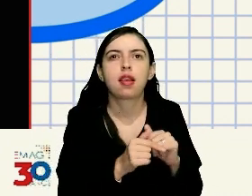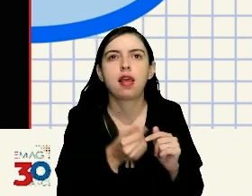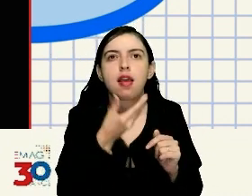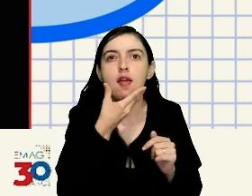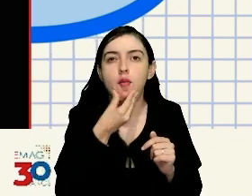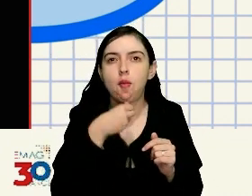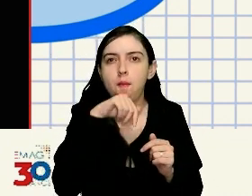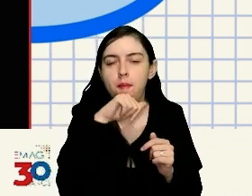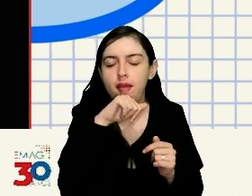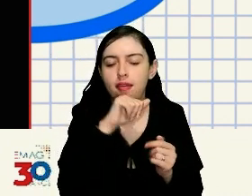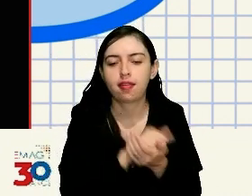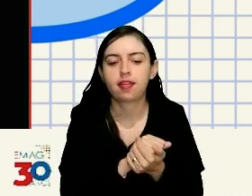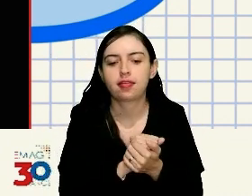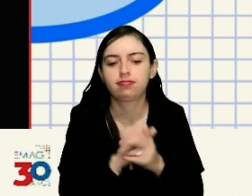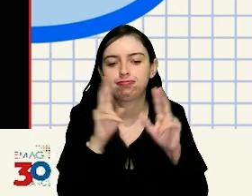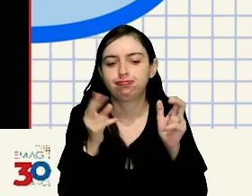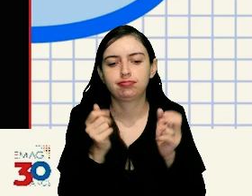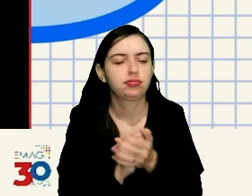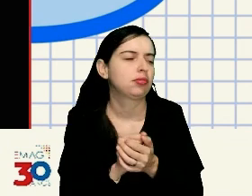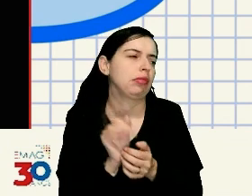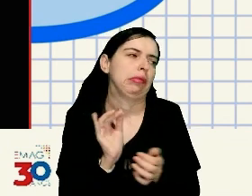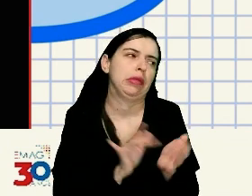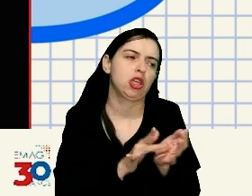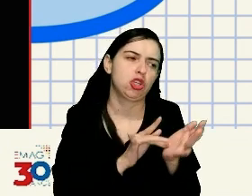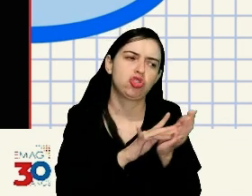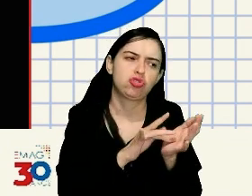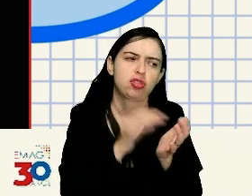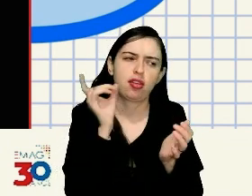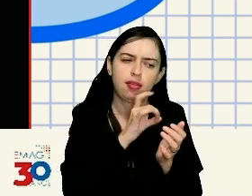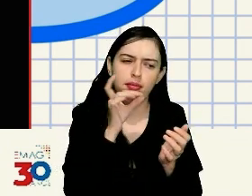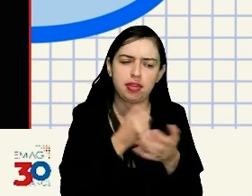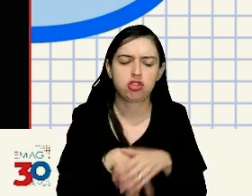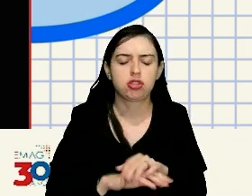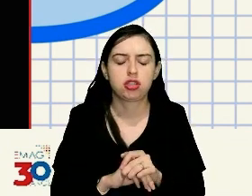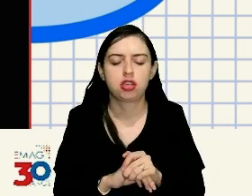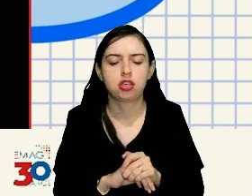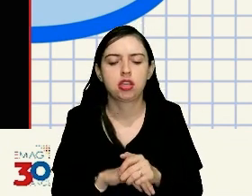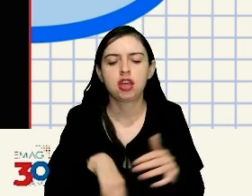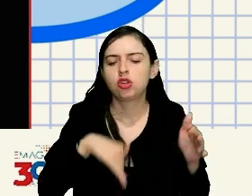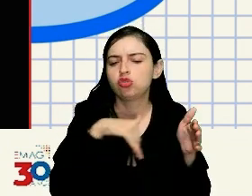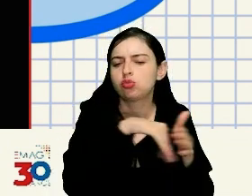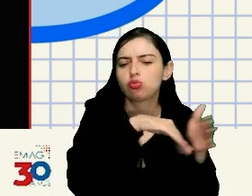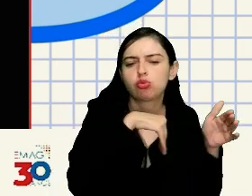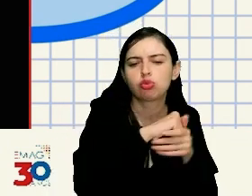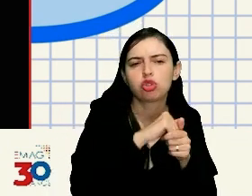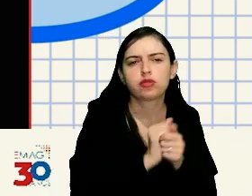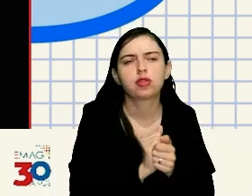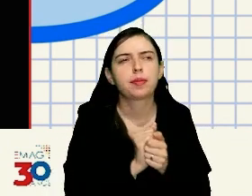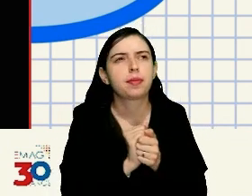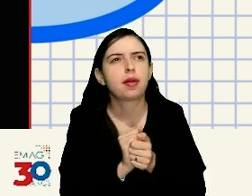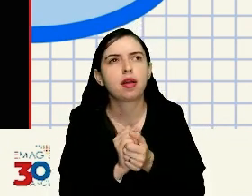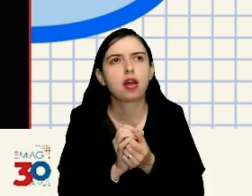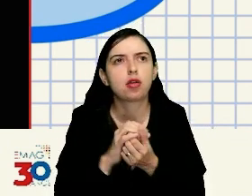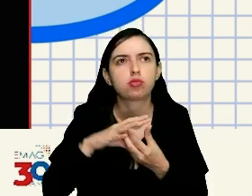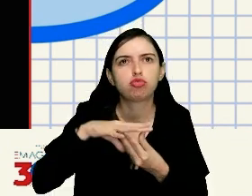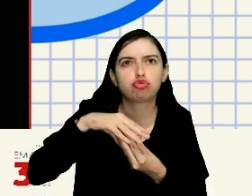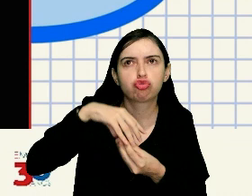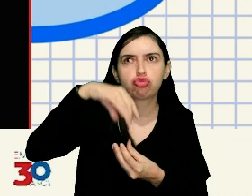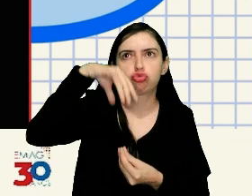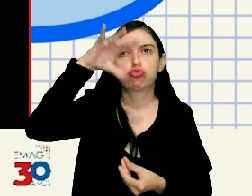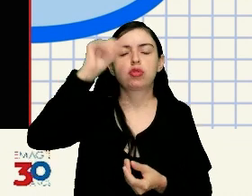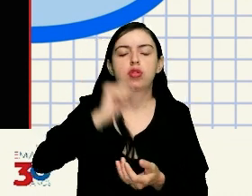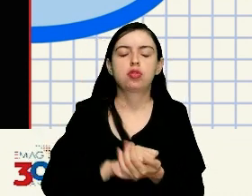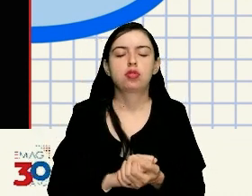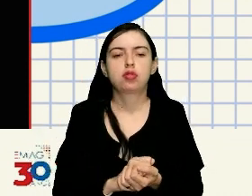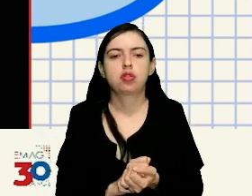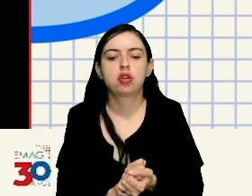homem, normalmente, a gente quer ser astronauta, policial, jogador de futebol. A gente nunca pensa desde criança ser pai, né? Então